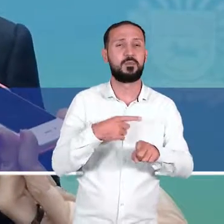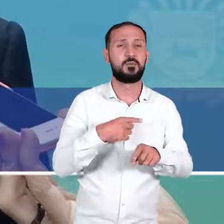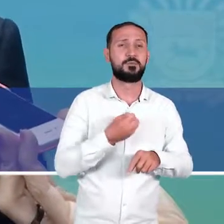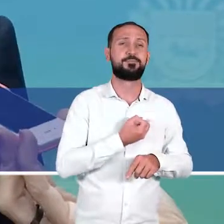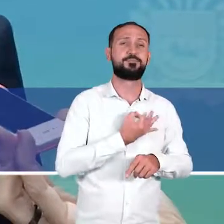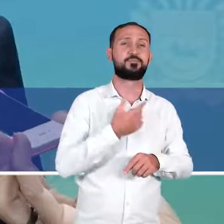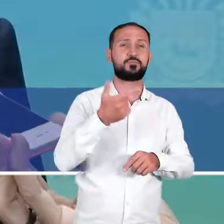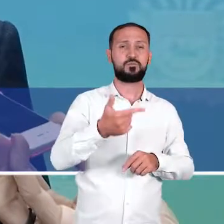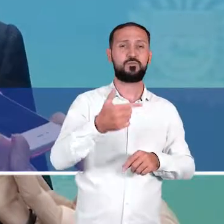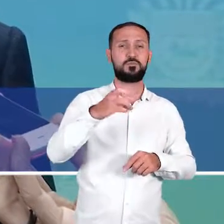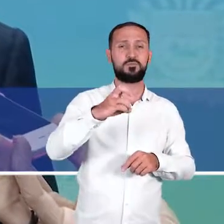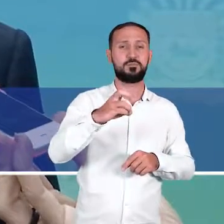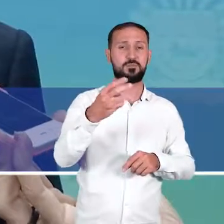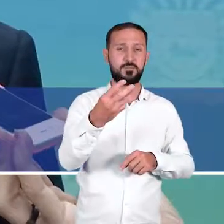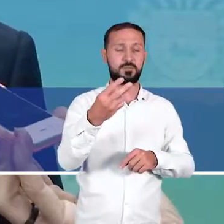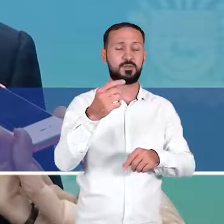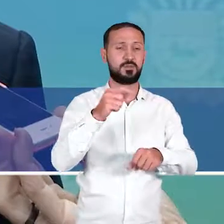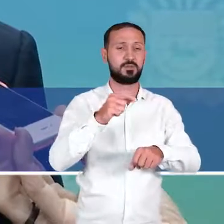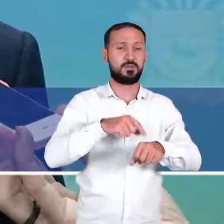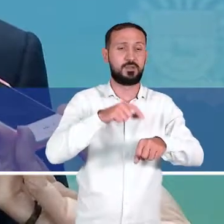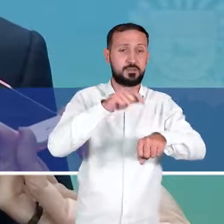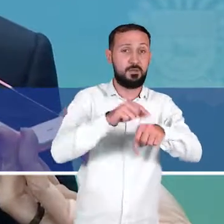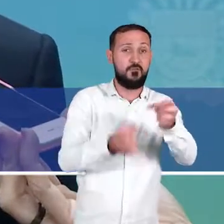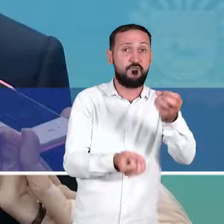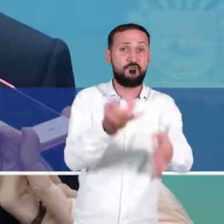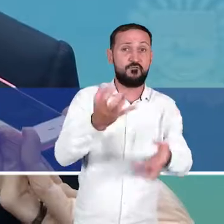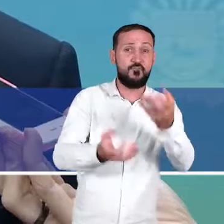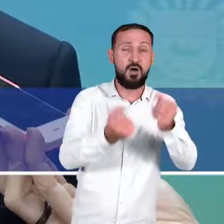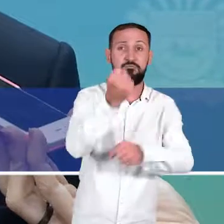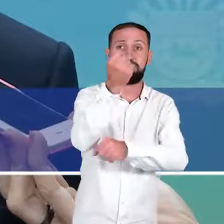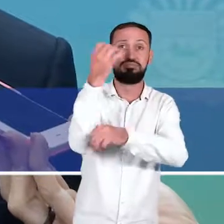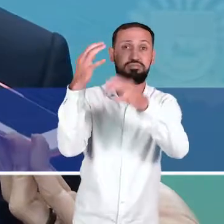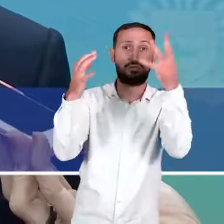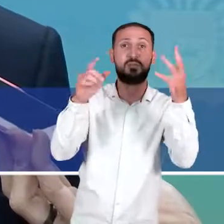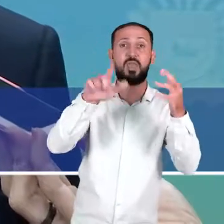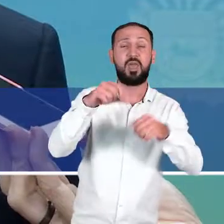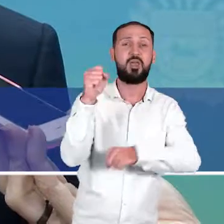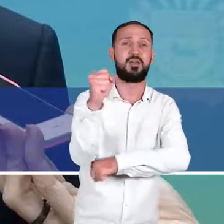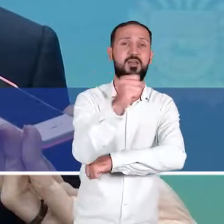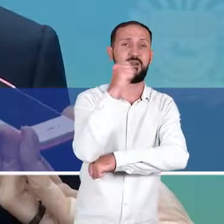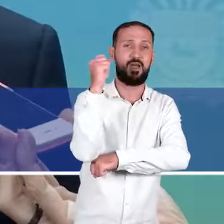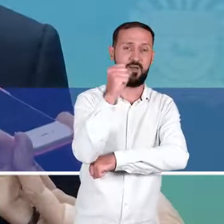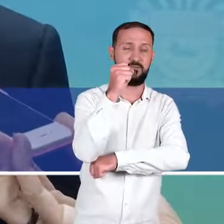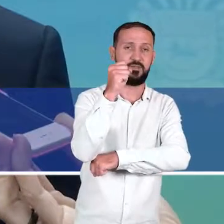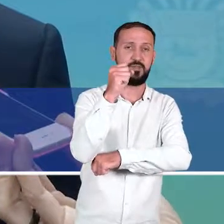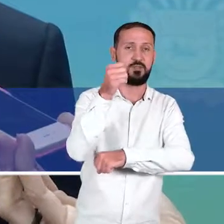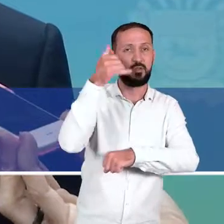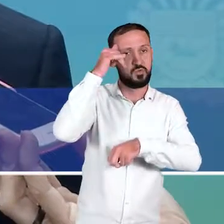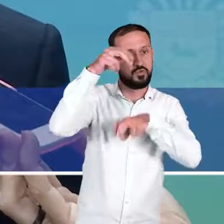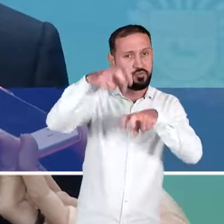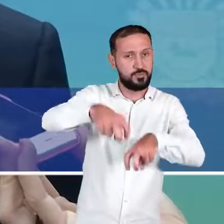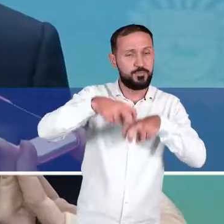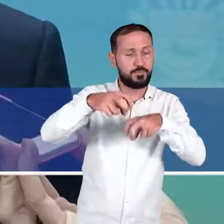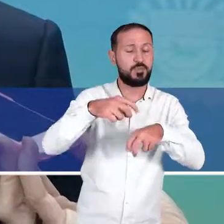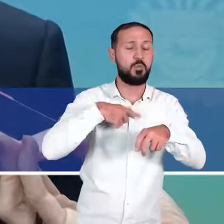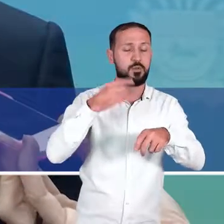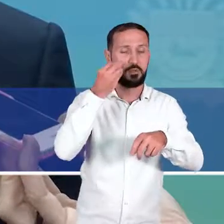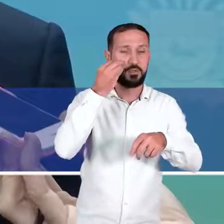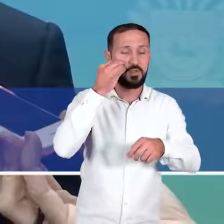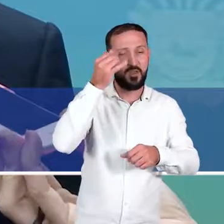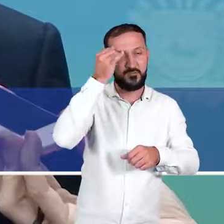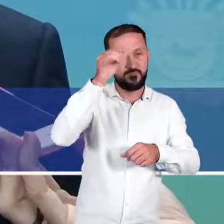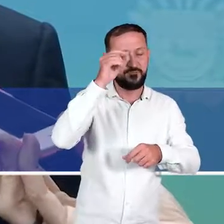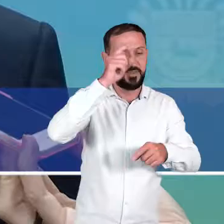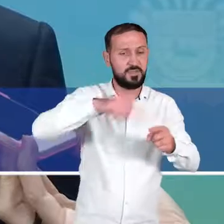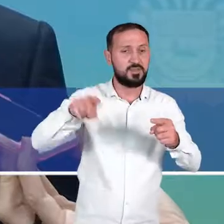de 253 casos de incêndios florestais e isso é muito grave. Os produtores estão combatendo